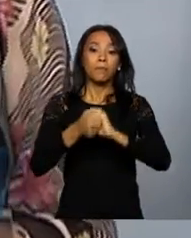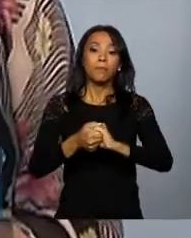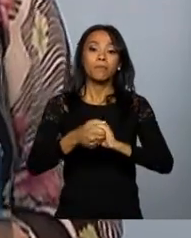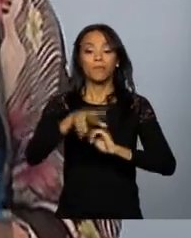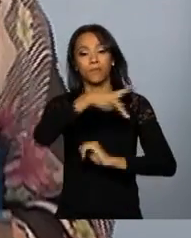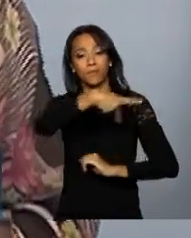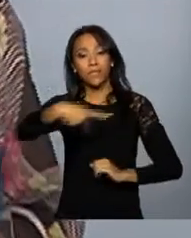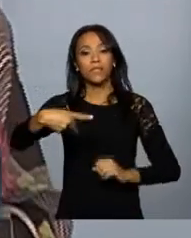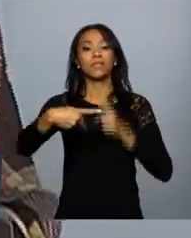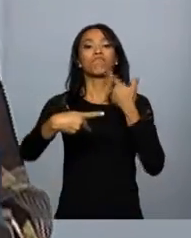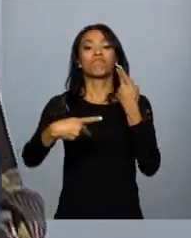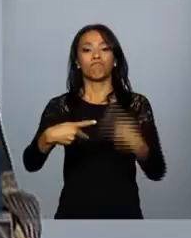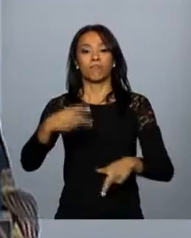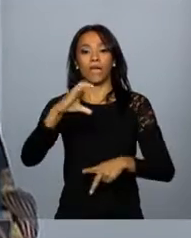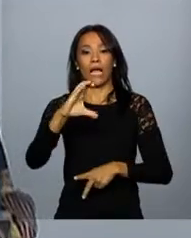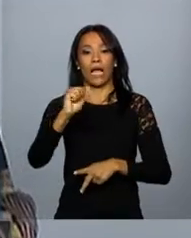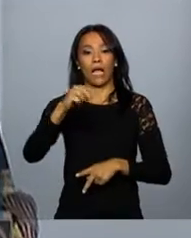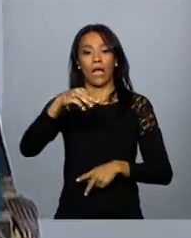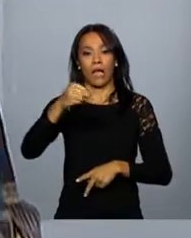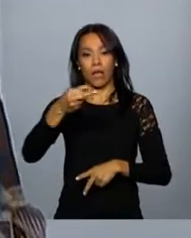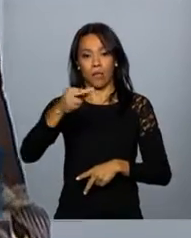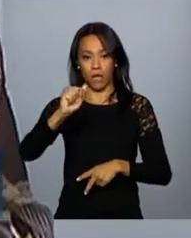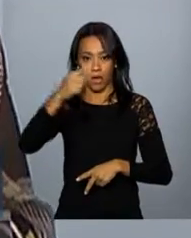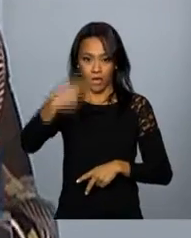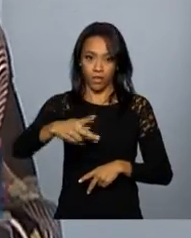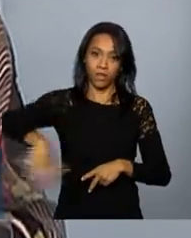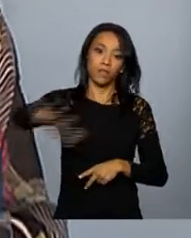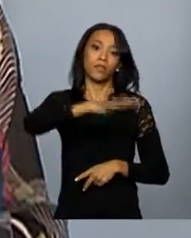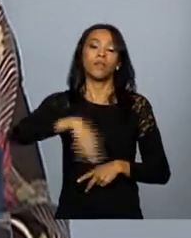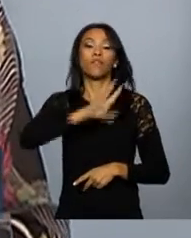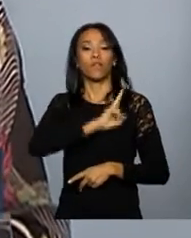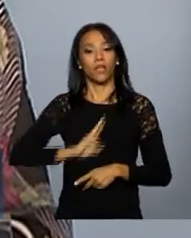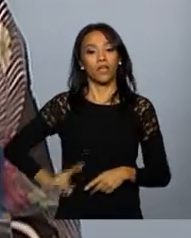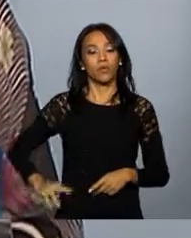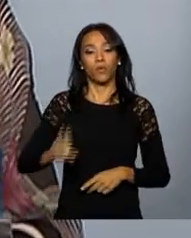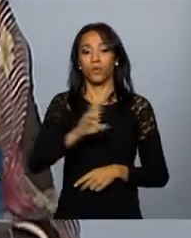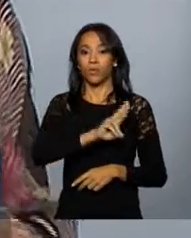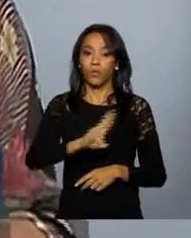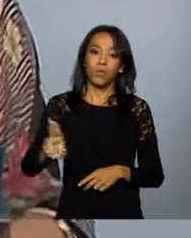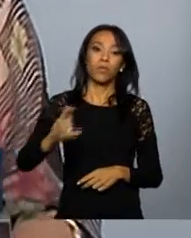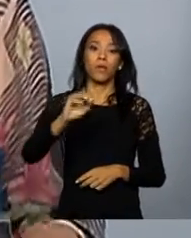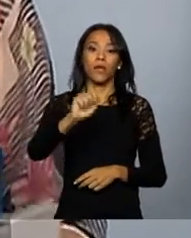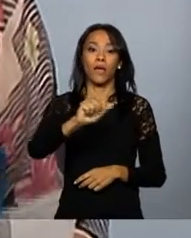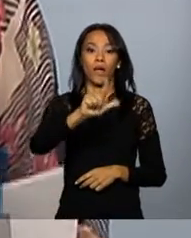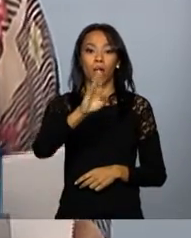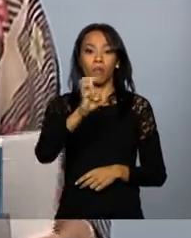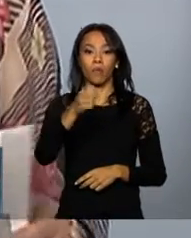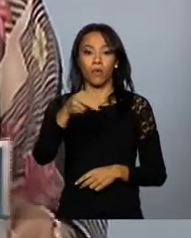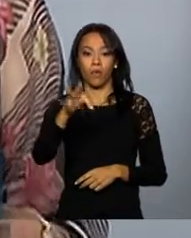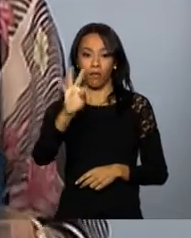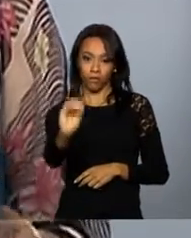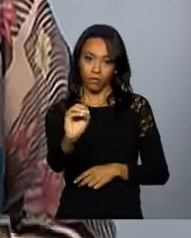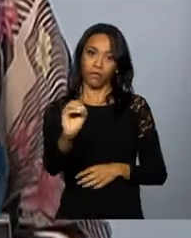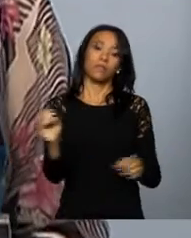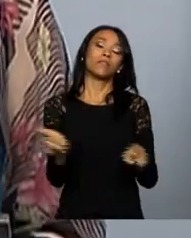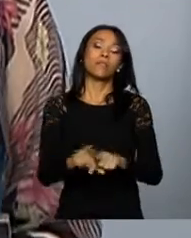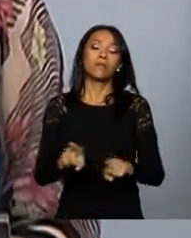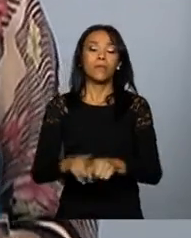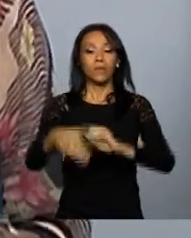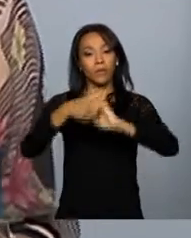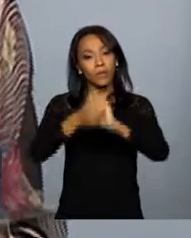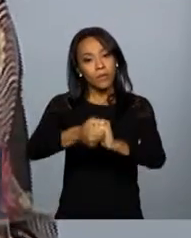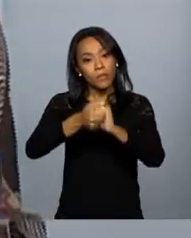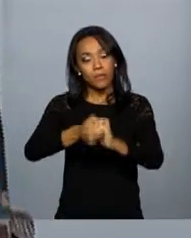Câmara Municipal de Indaiatuba, o vereador Luiz Alberto Pereira. Cumprimentar também